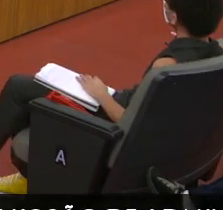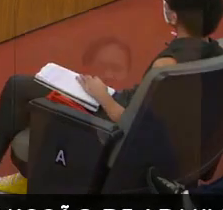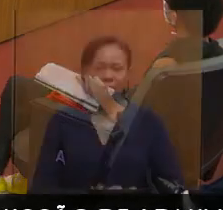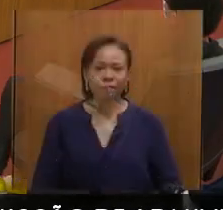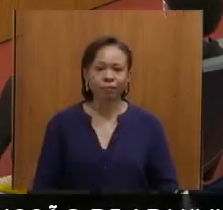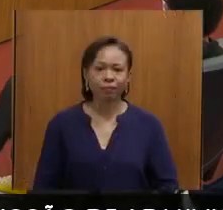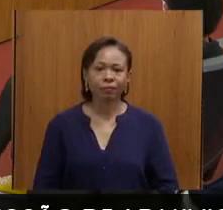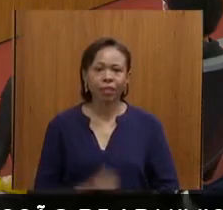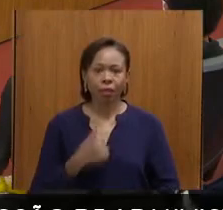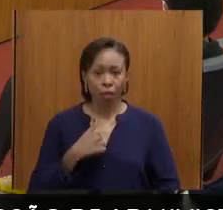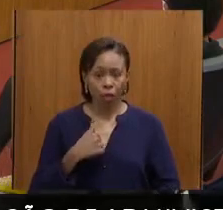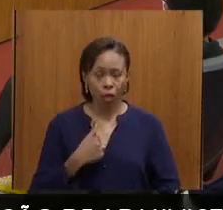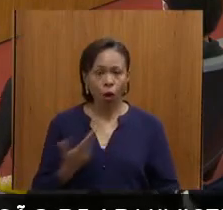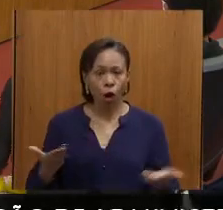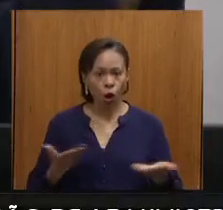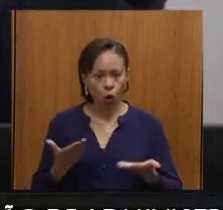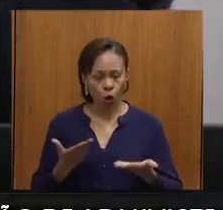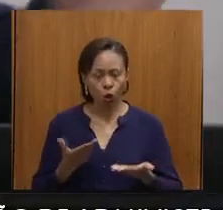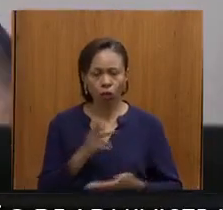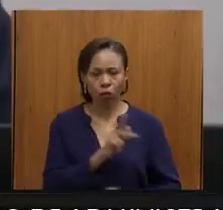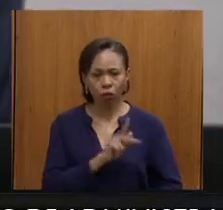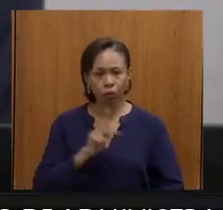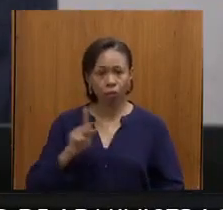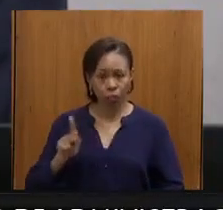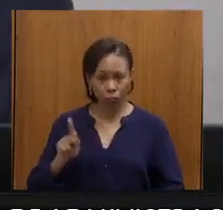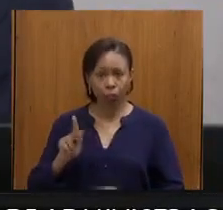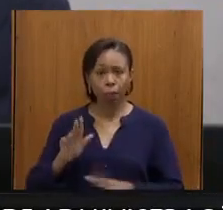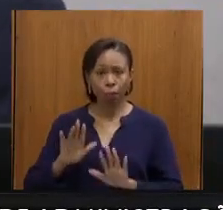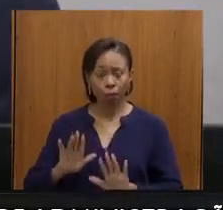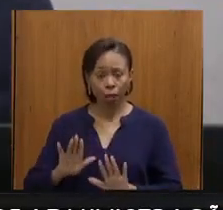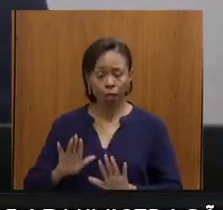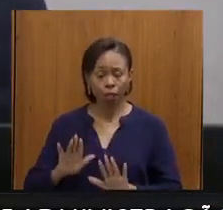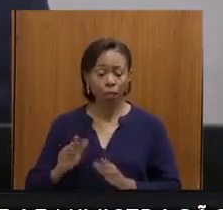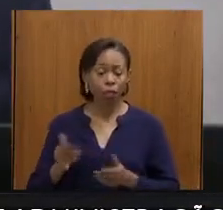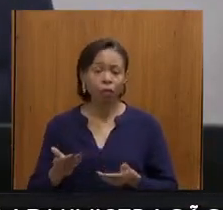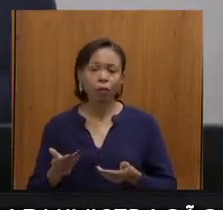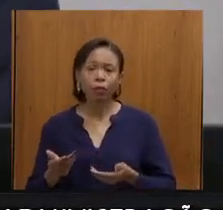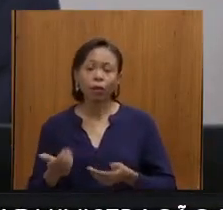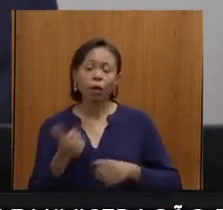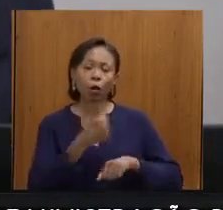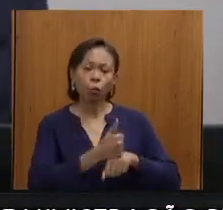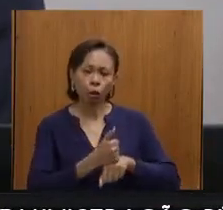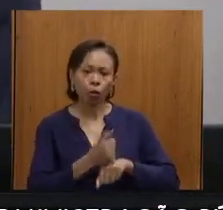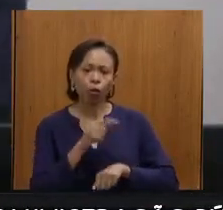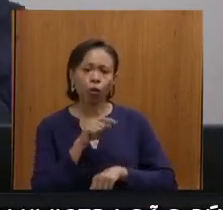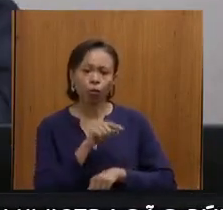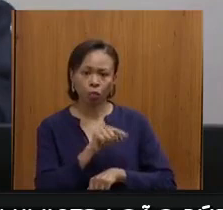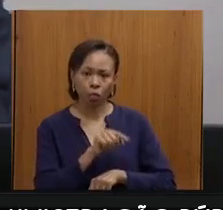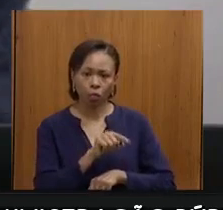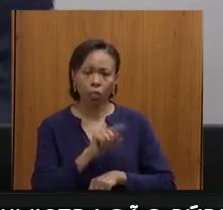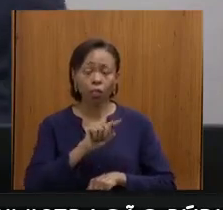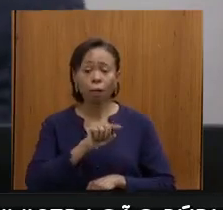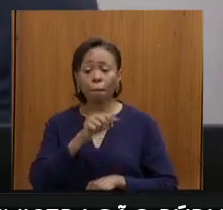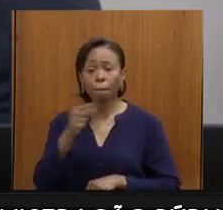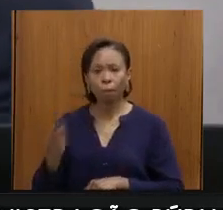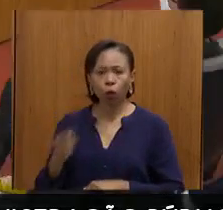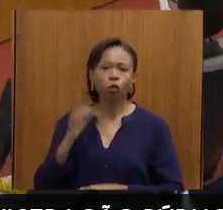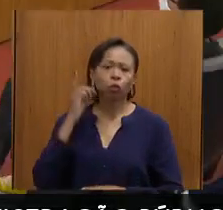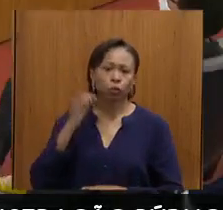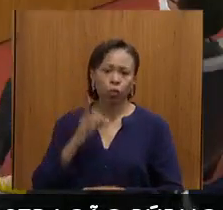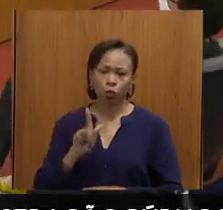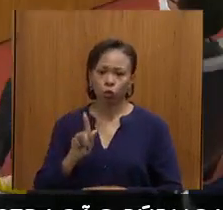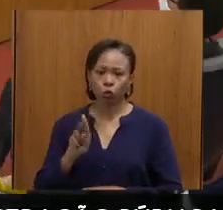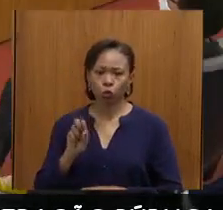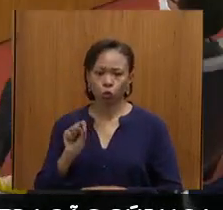eu vou presidir, passo a presidência para ele, ele na sequência passará a presidência para o deputado Gustavo,